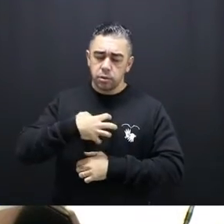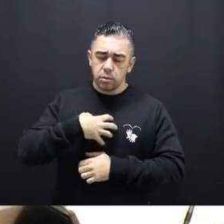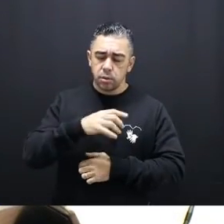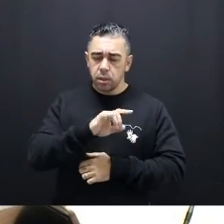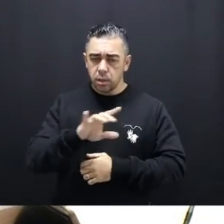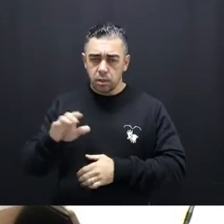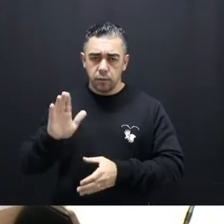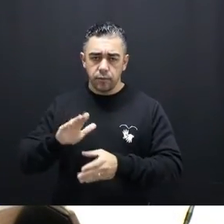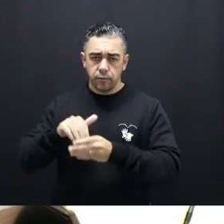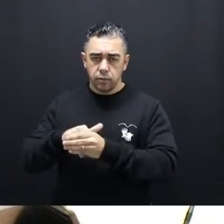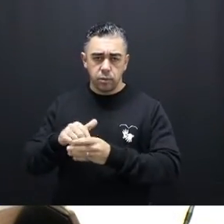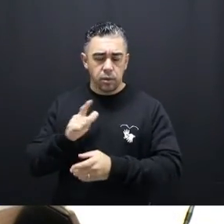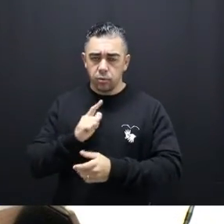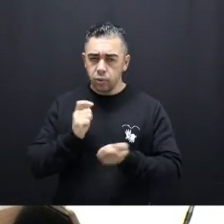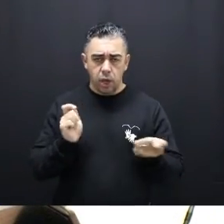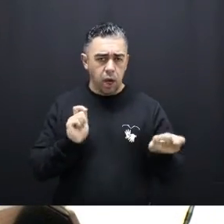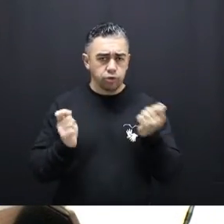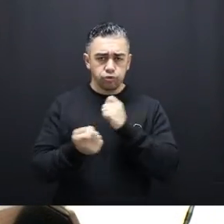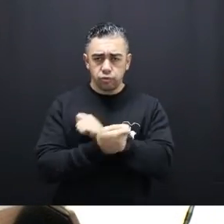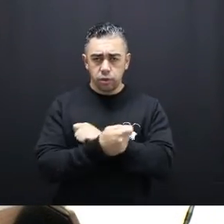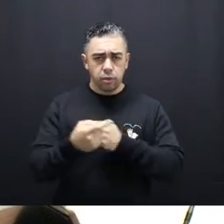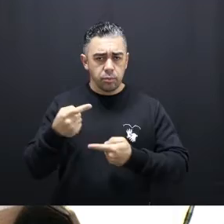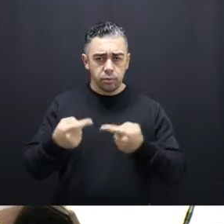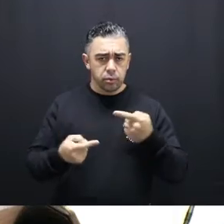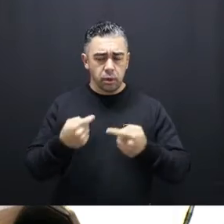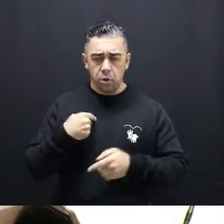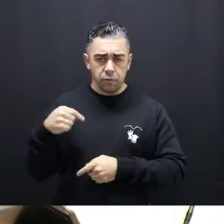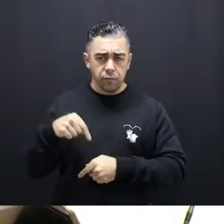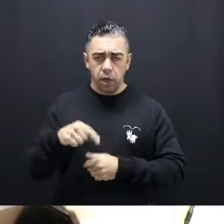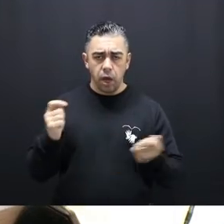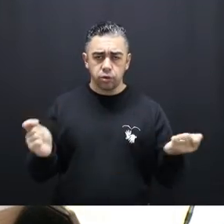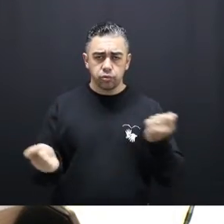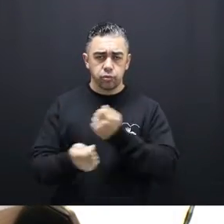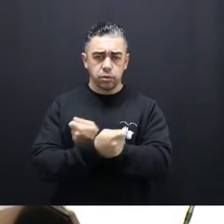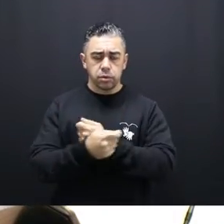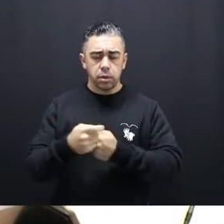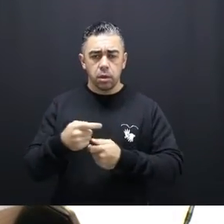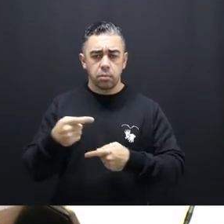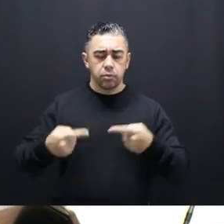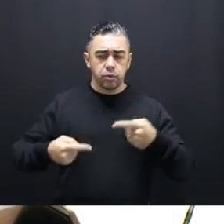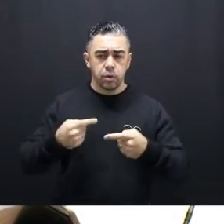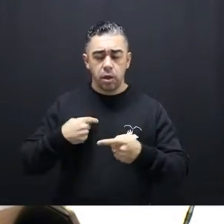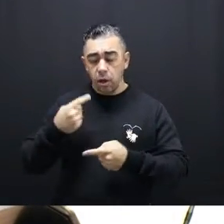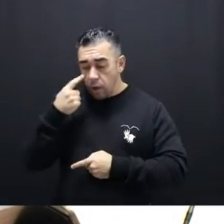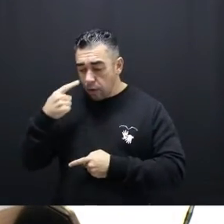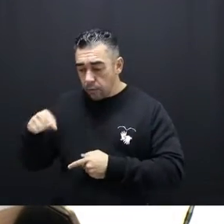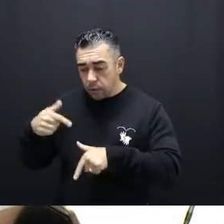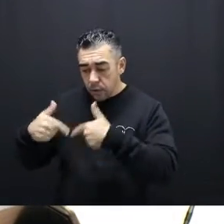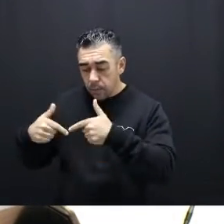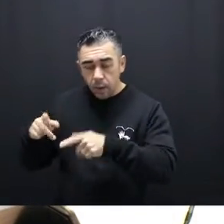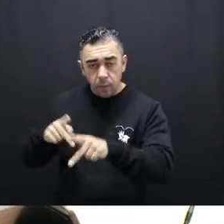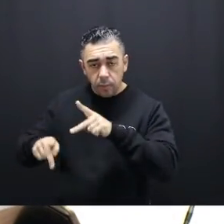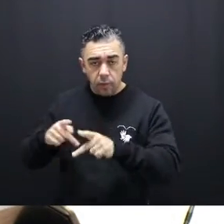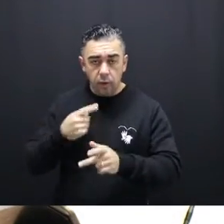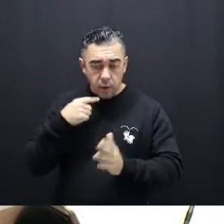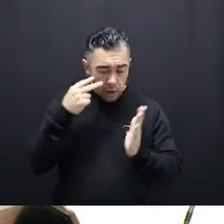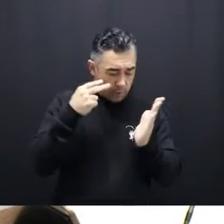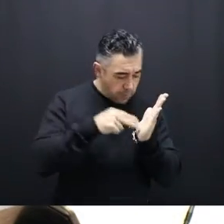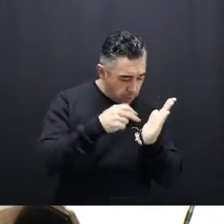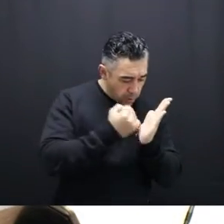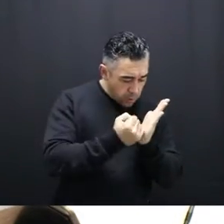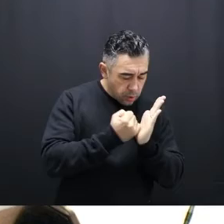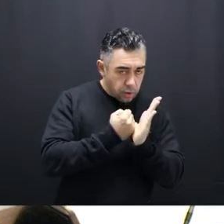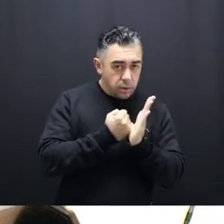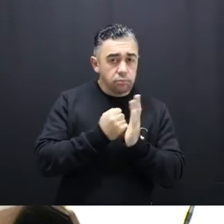falar eu não tenho motivação política mesmo também tem que fazer a situação política eu entro aqui para trabalhar por fiscalizar contratos agora aquele provar para mim que